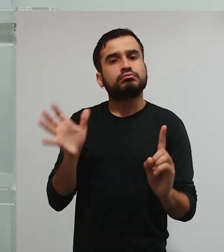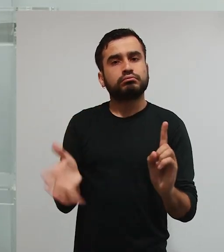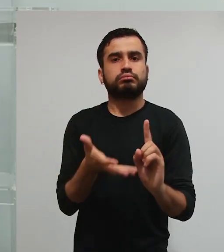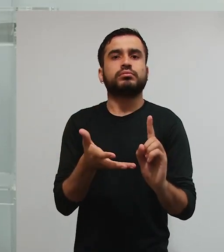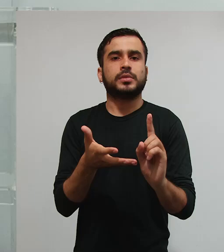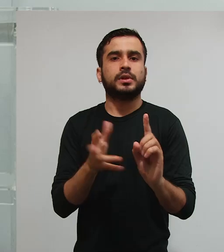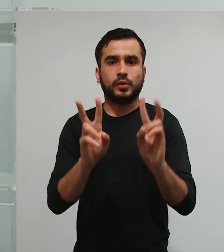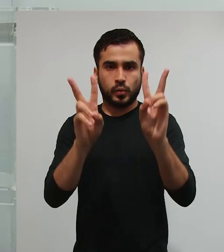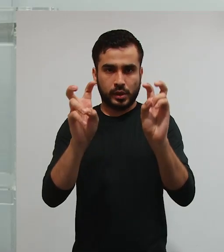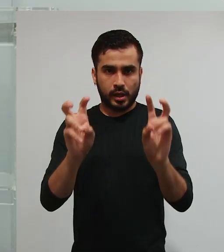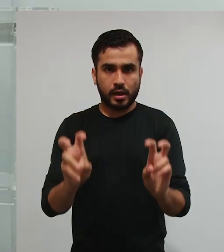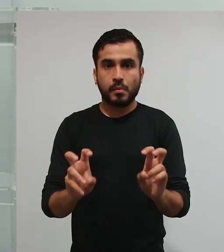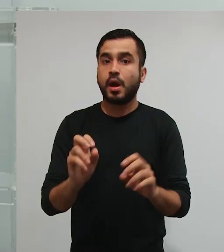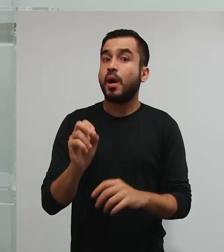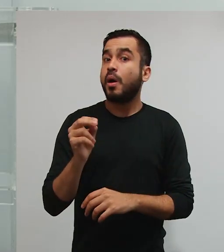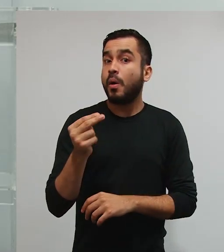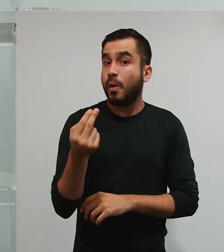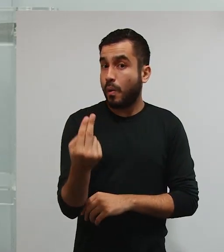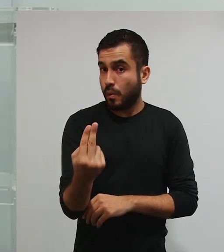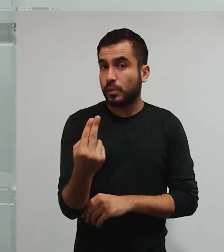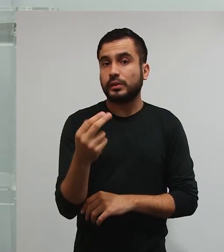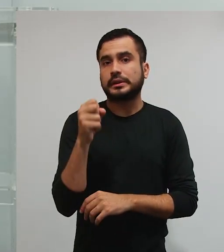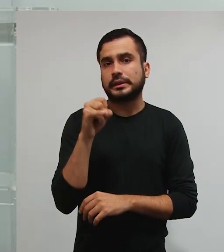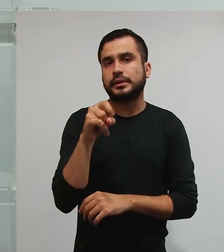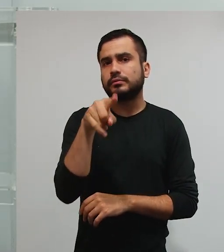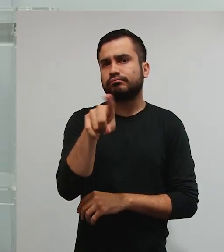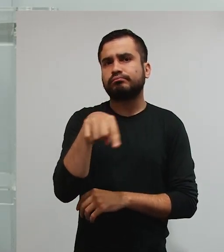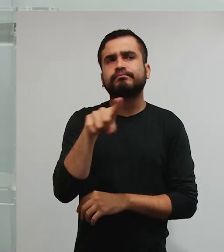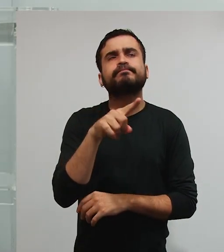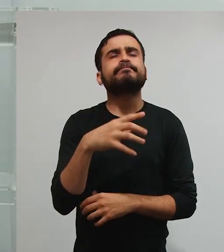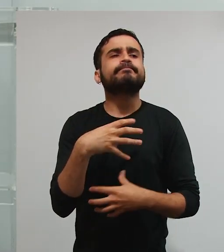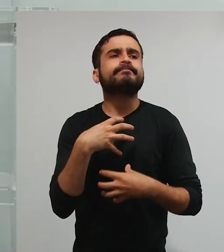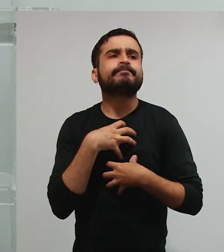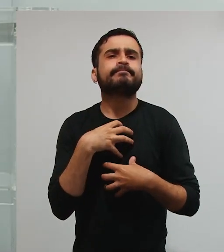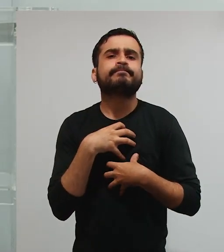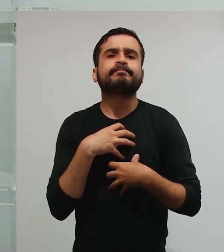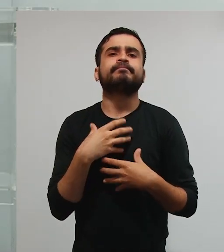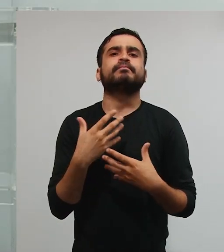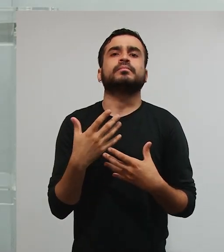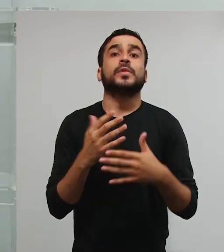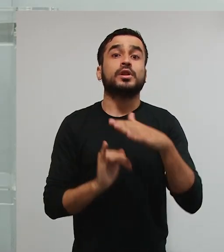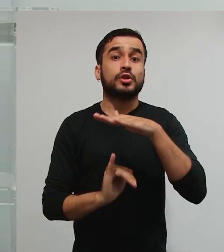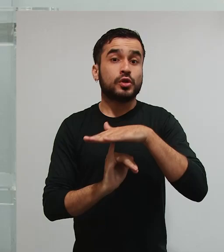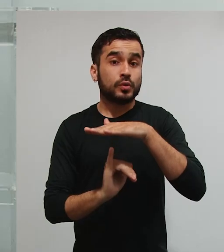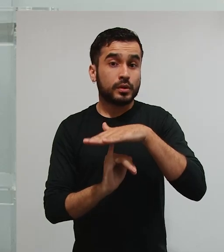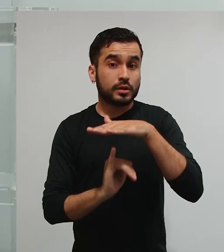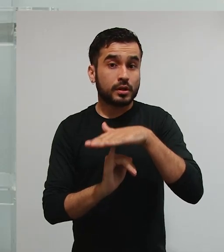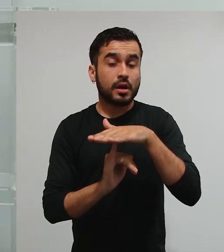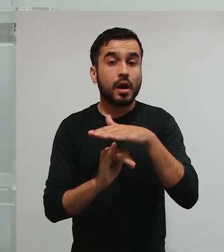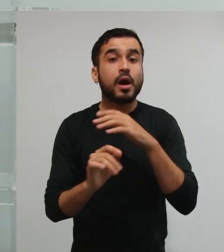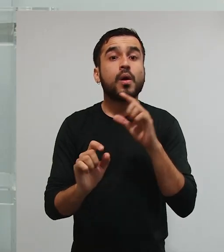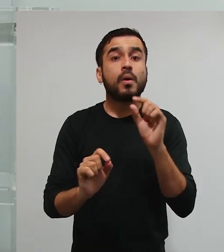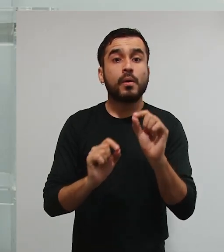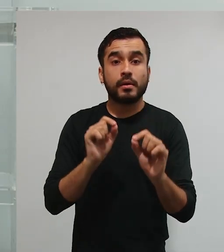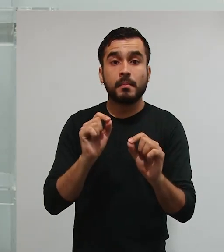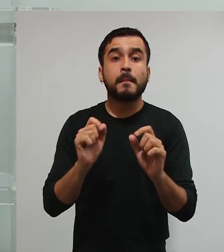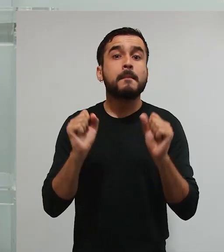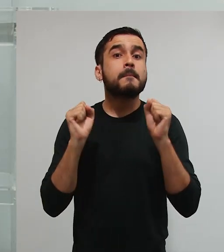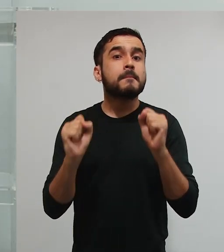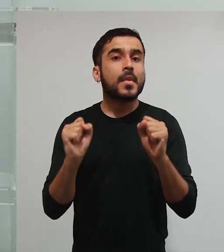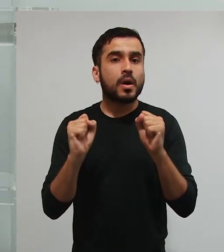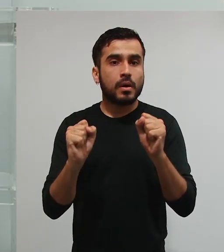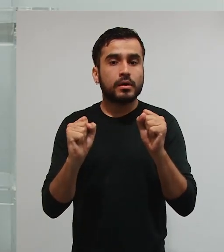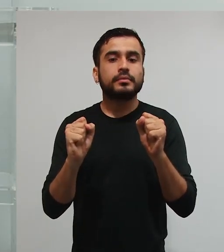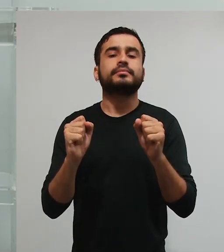inspiradas nessas temáticas, ou se é um momento em que você precisa sensibilizar essa instituição para que ela possa